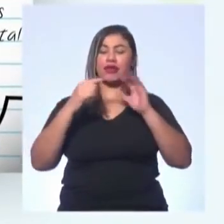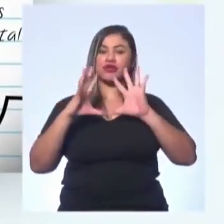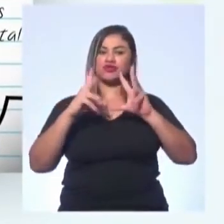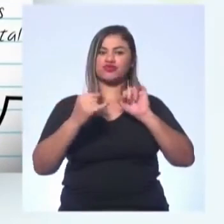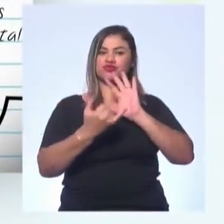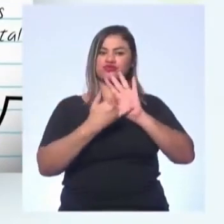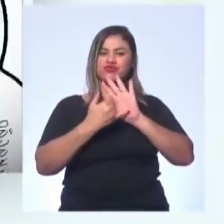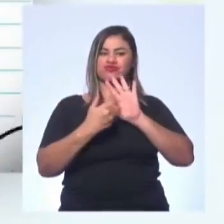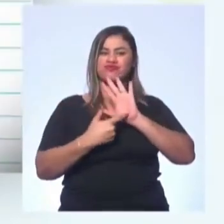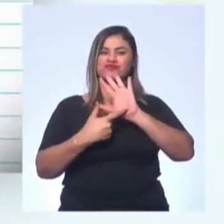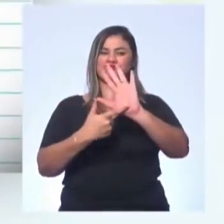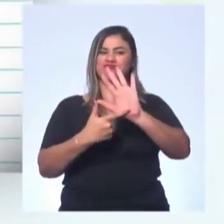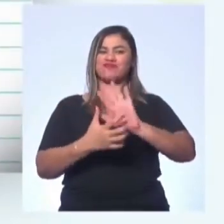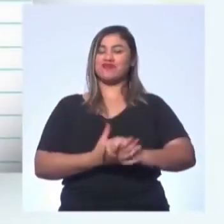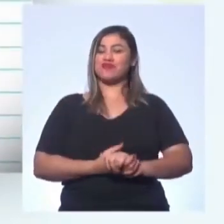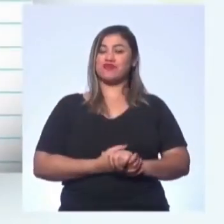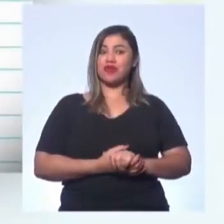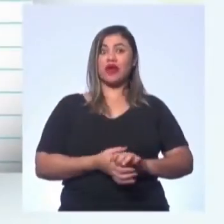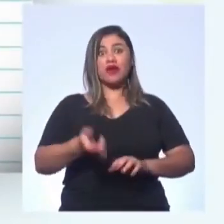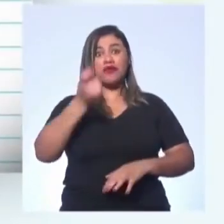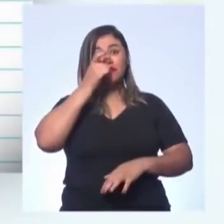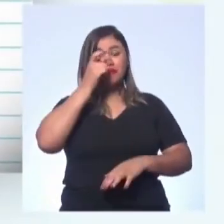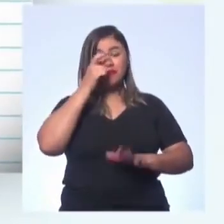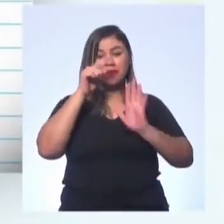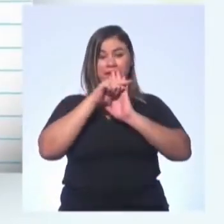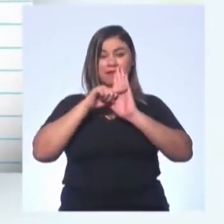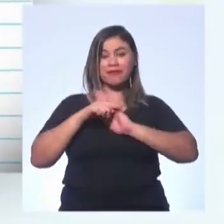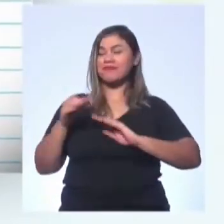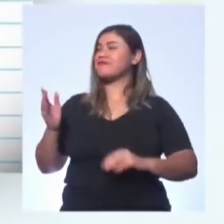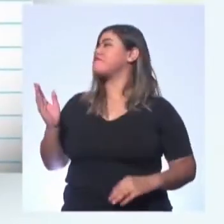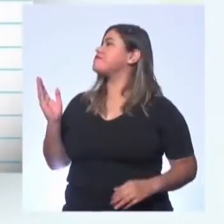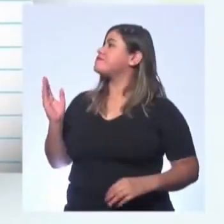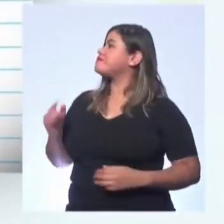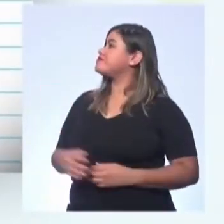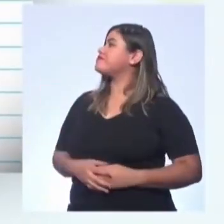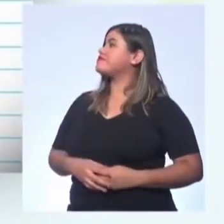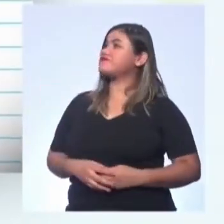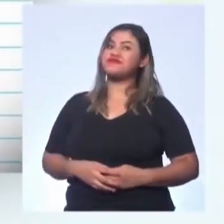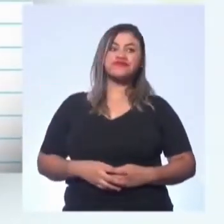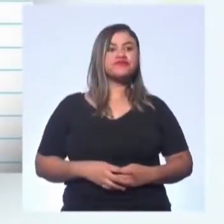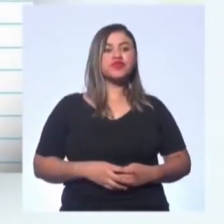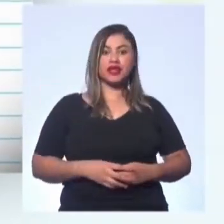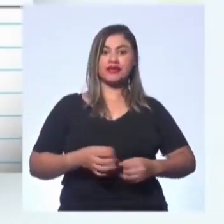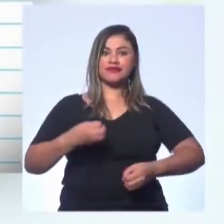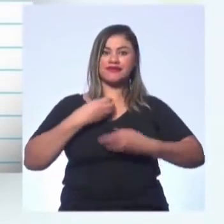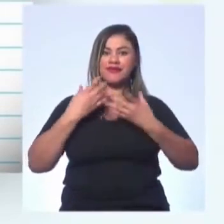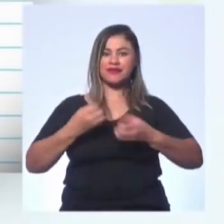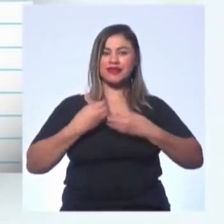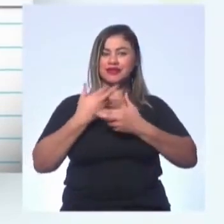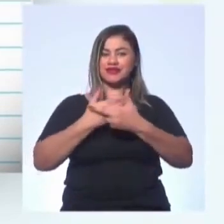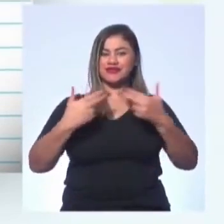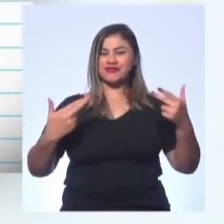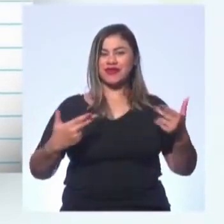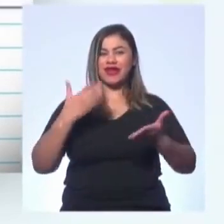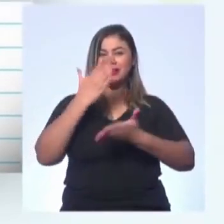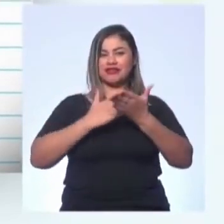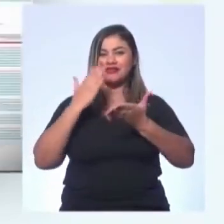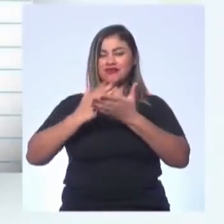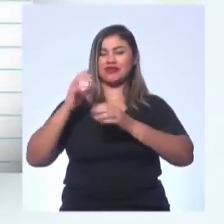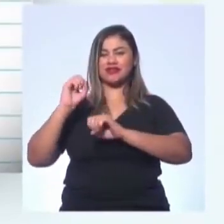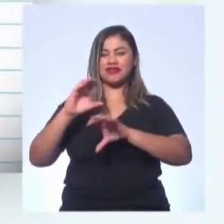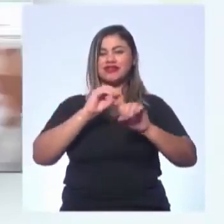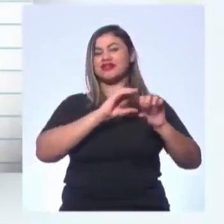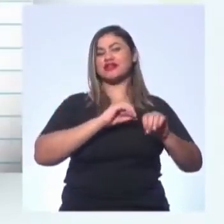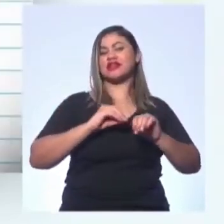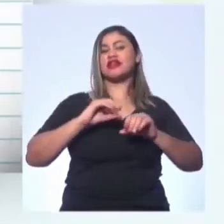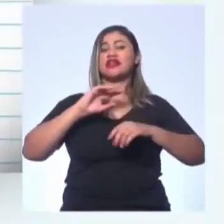indicadores apresentados. Não deixe de conferir a publicação. Nela você encontrará muitos dados e informações divididas de maneira didática,